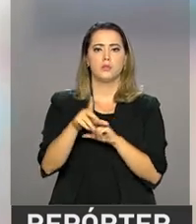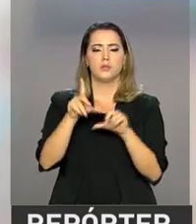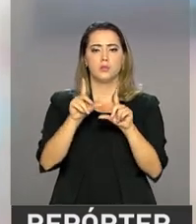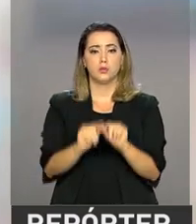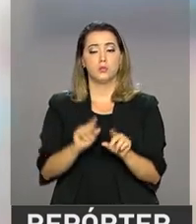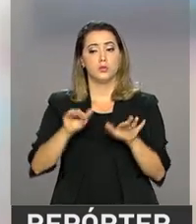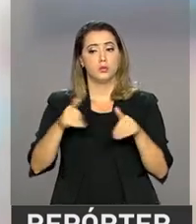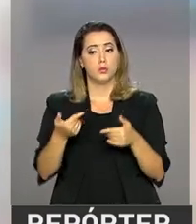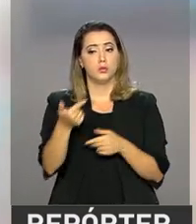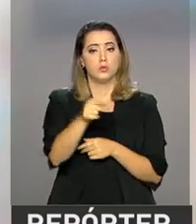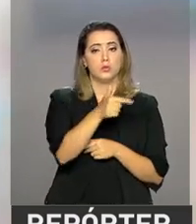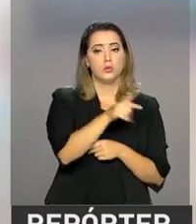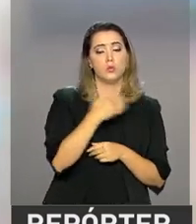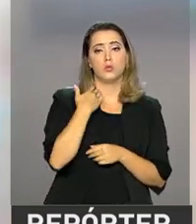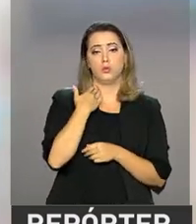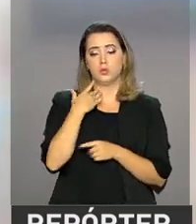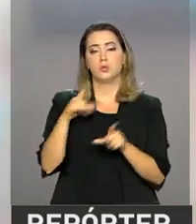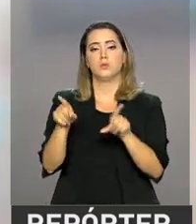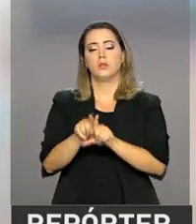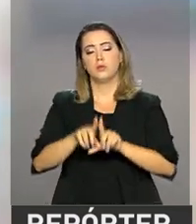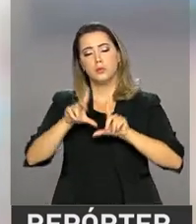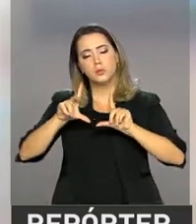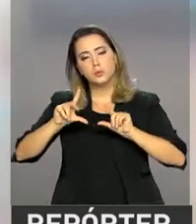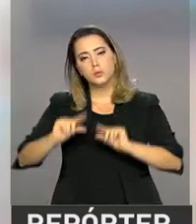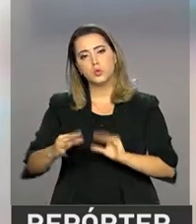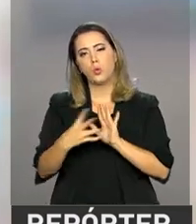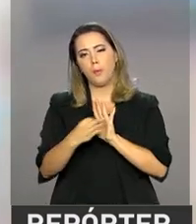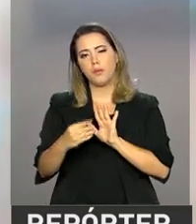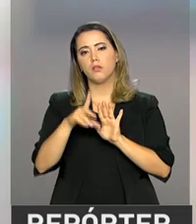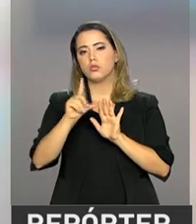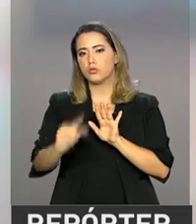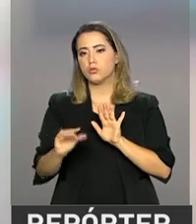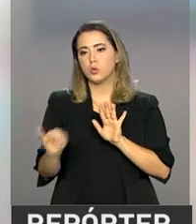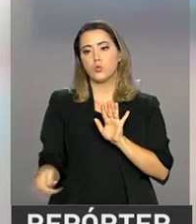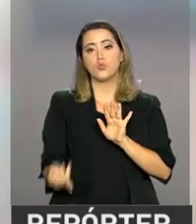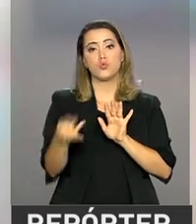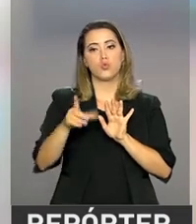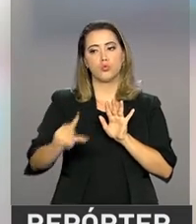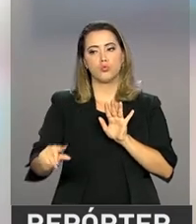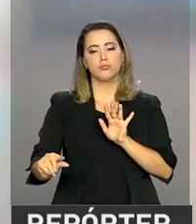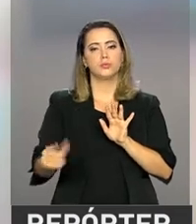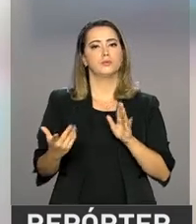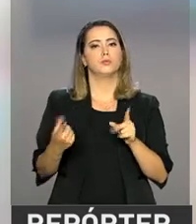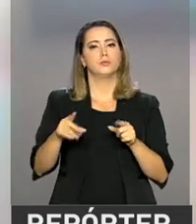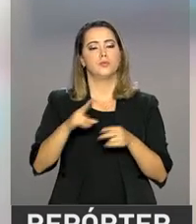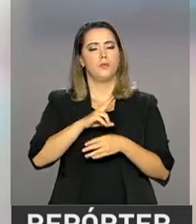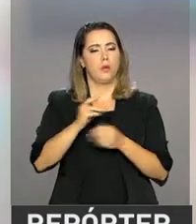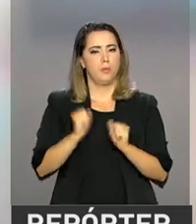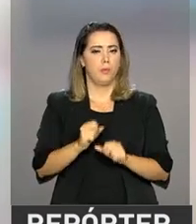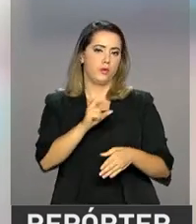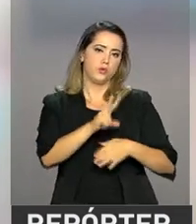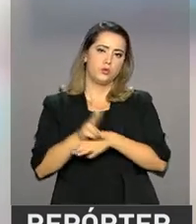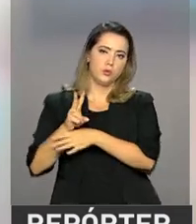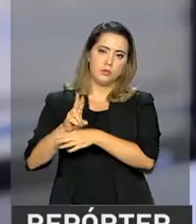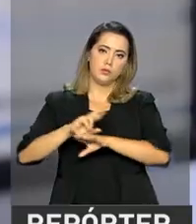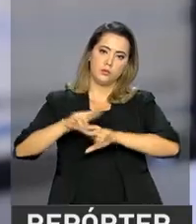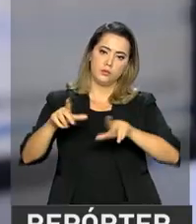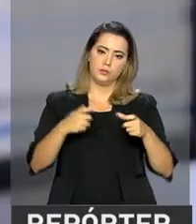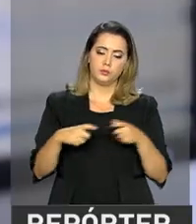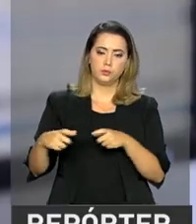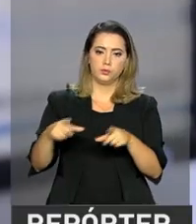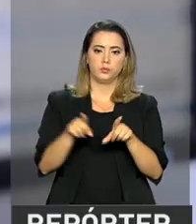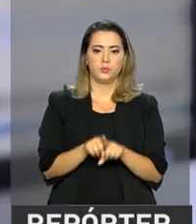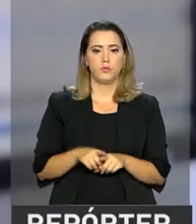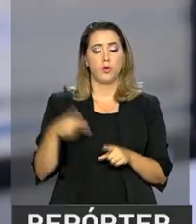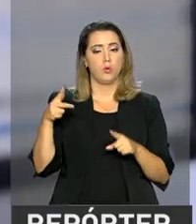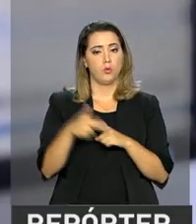esperar então que os bancos reduzam as taxas para você pegar empréstimos, né, nas diferentes instituições de crédito. O corte